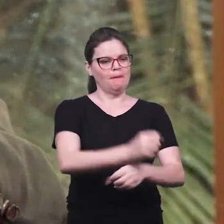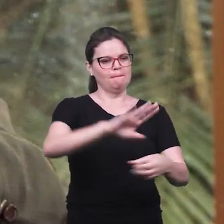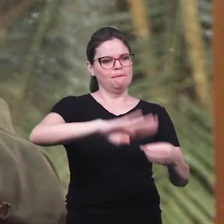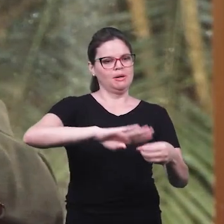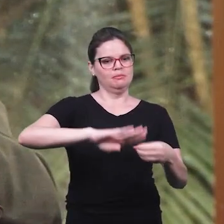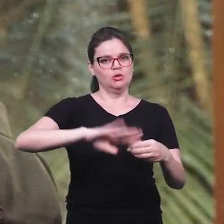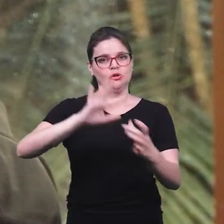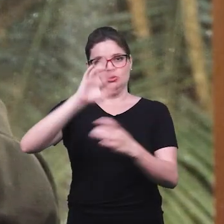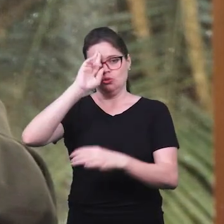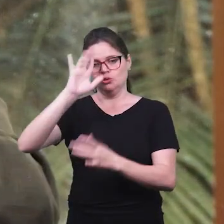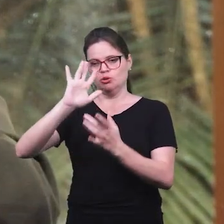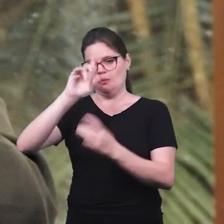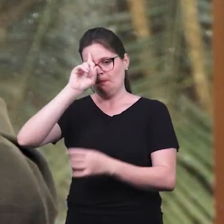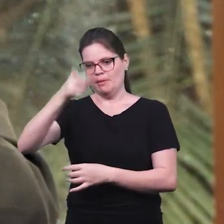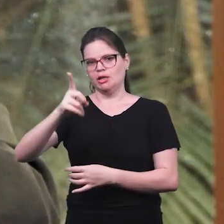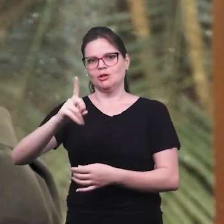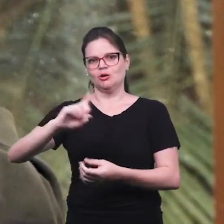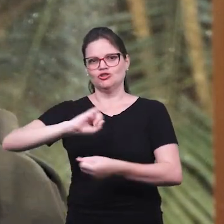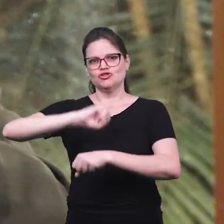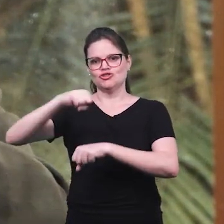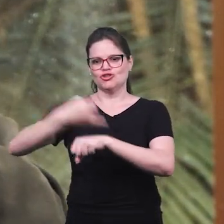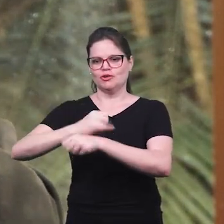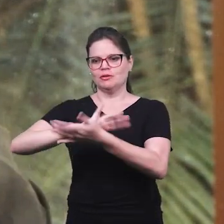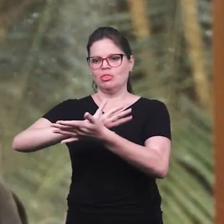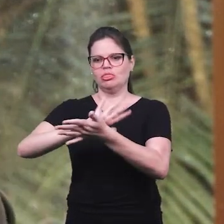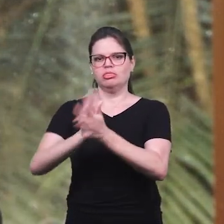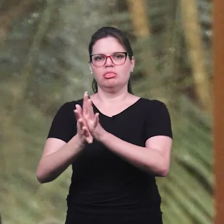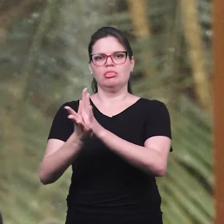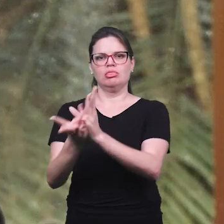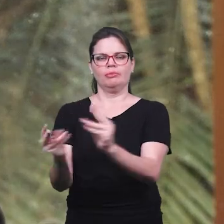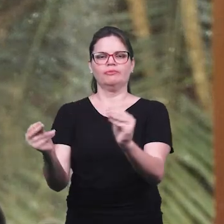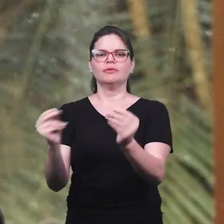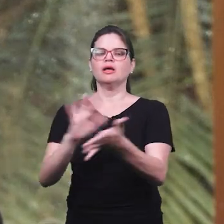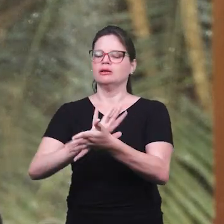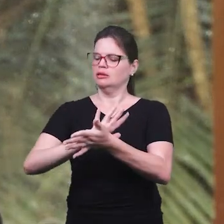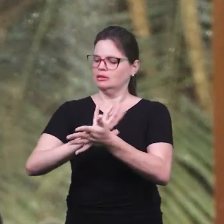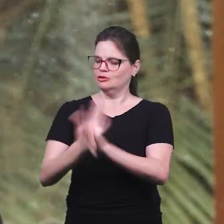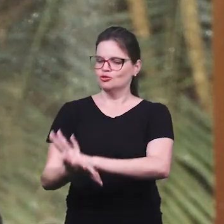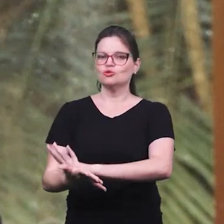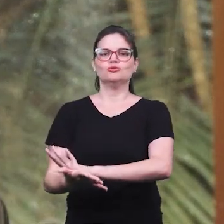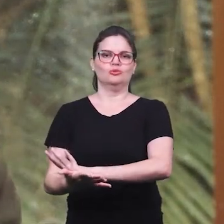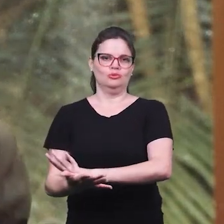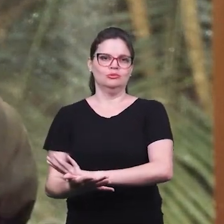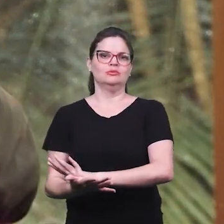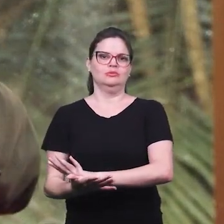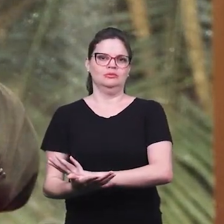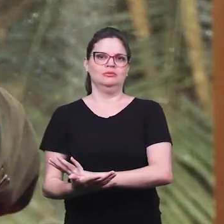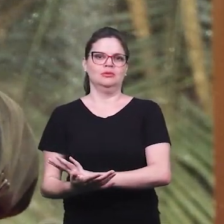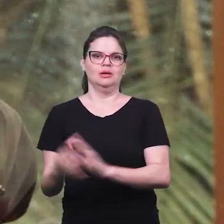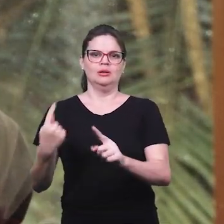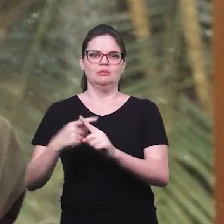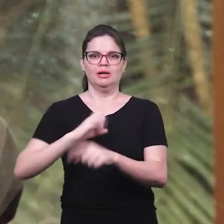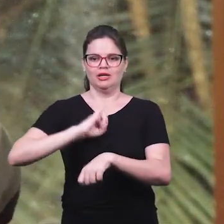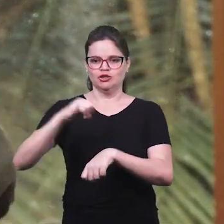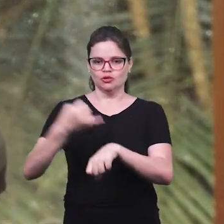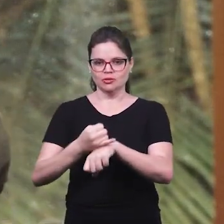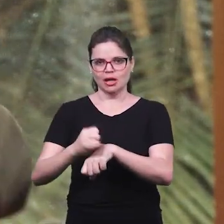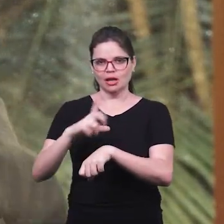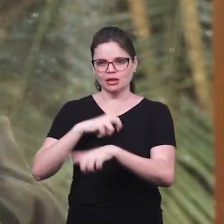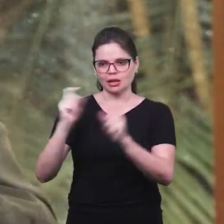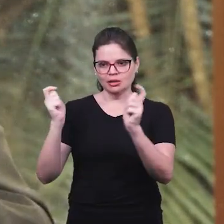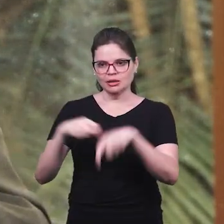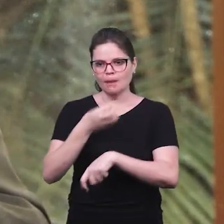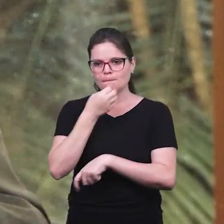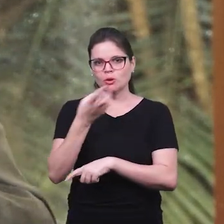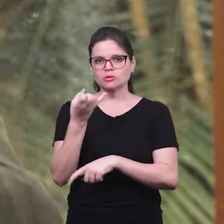Jerusalém, porque Jerusalém só tem validade para Deus se tiver as pessoas na presença dele